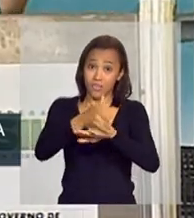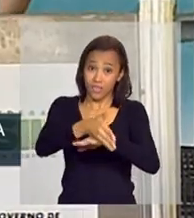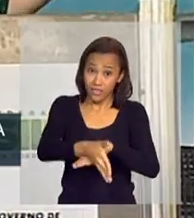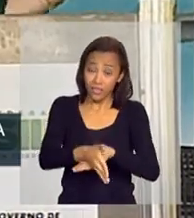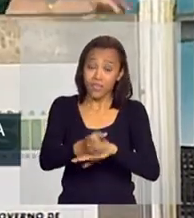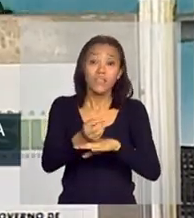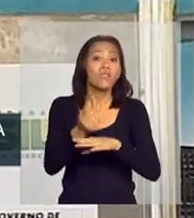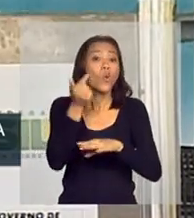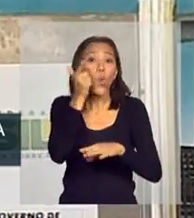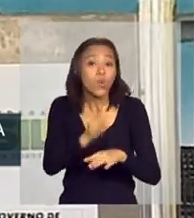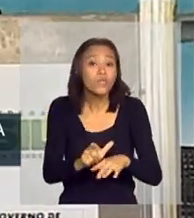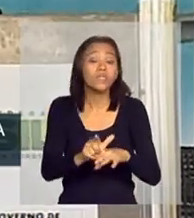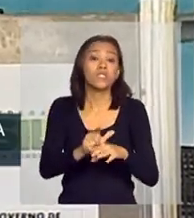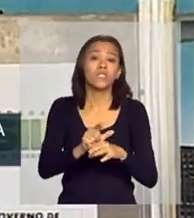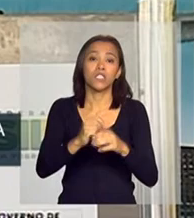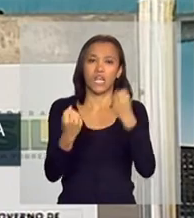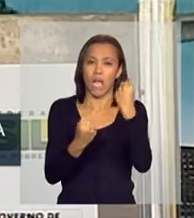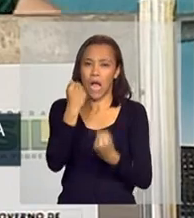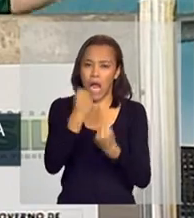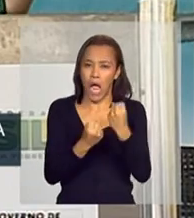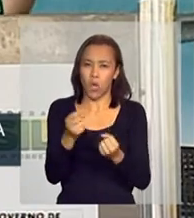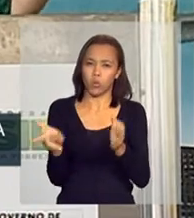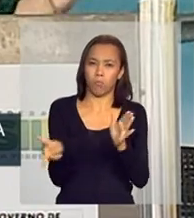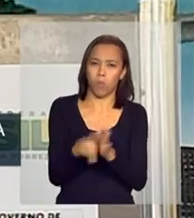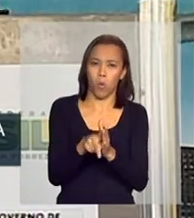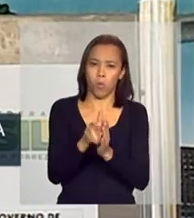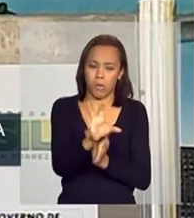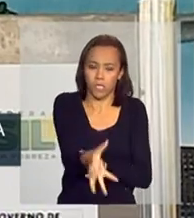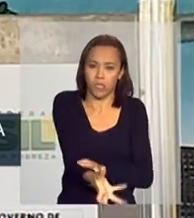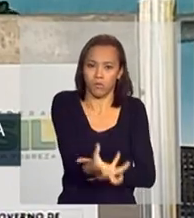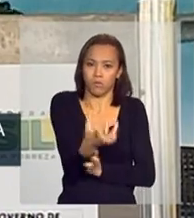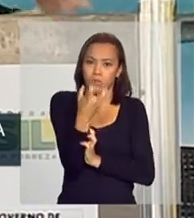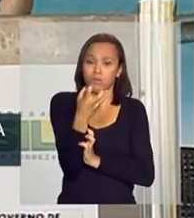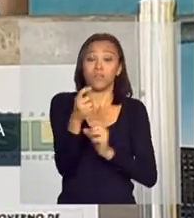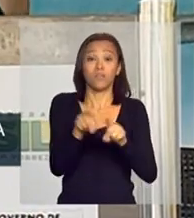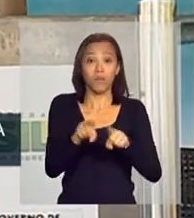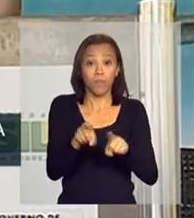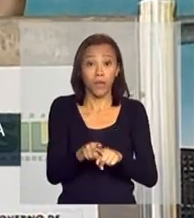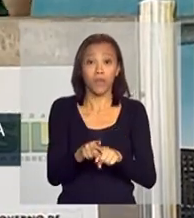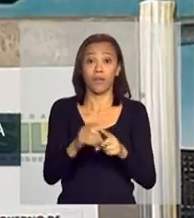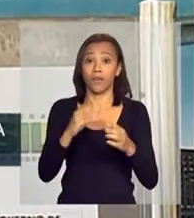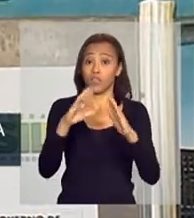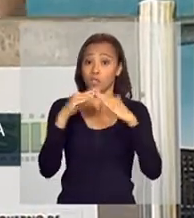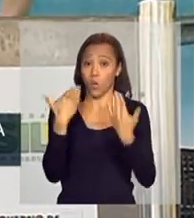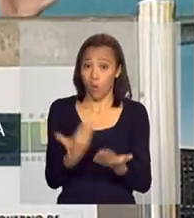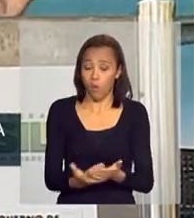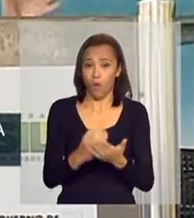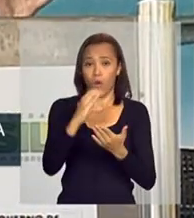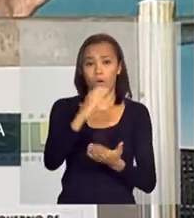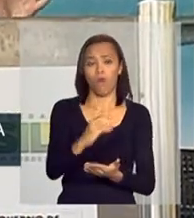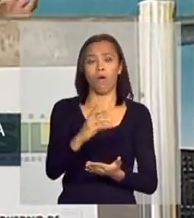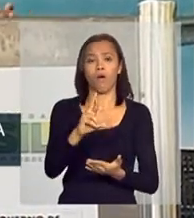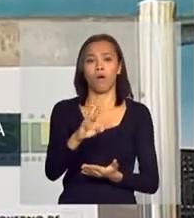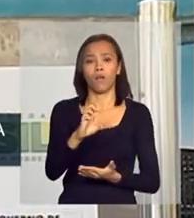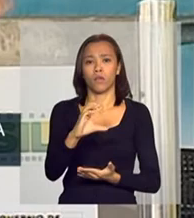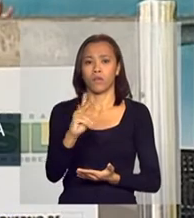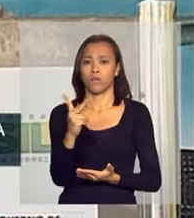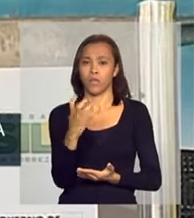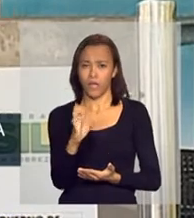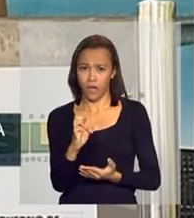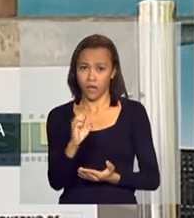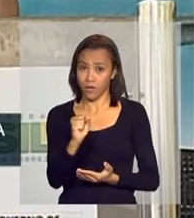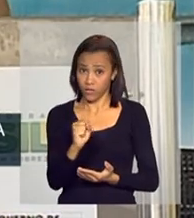retroescavadeiras e a motoniveladoras, creches, engloba tudo isso.